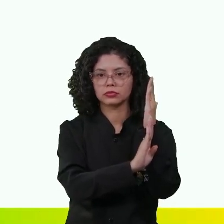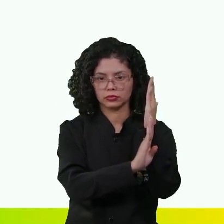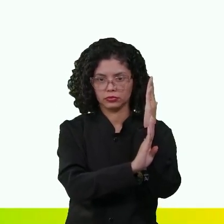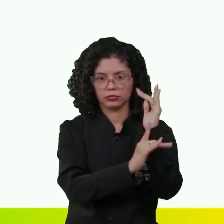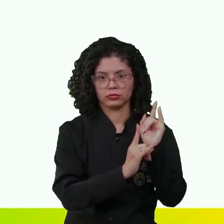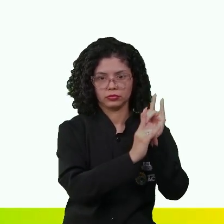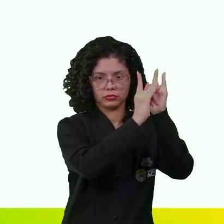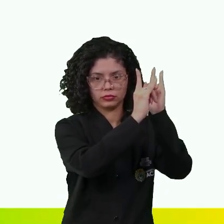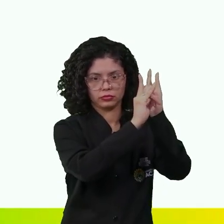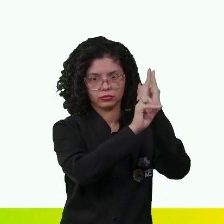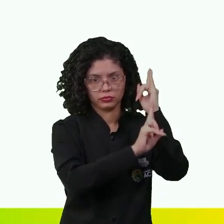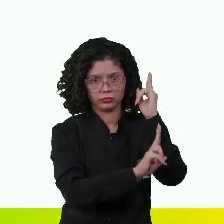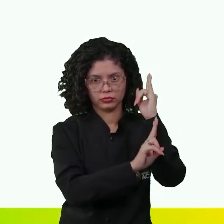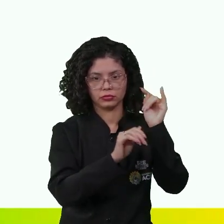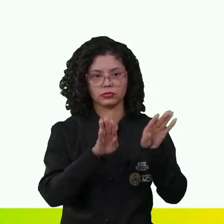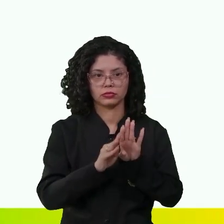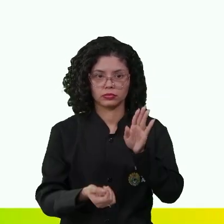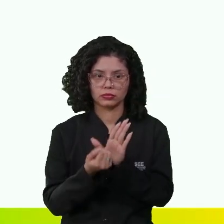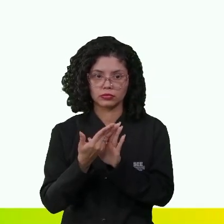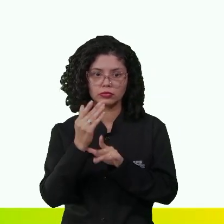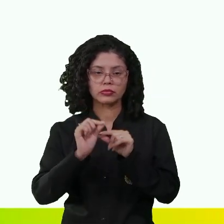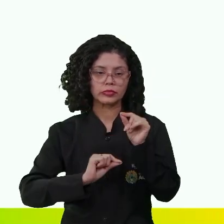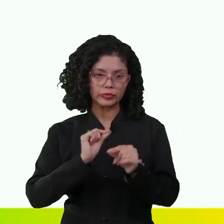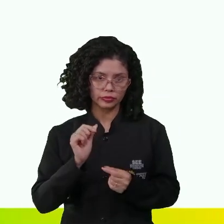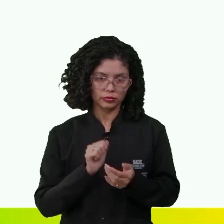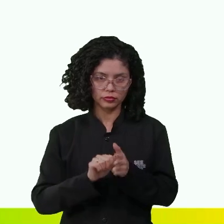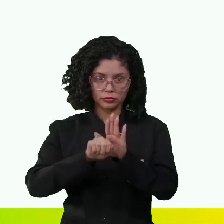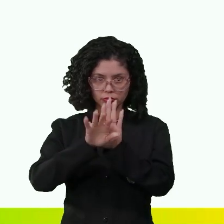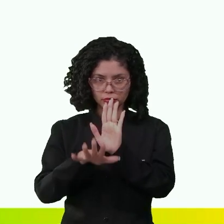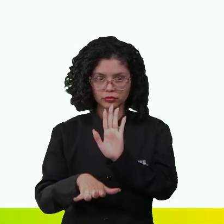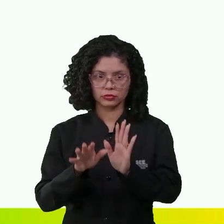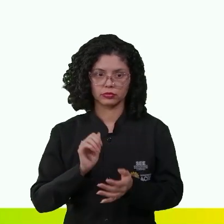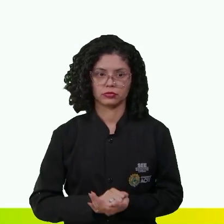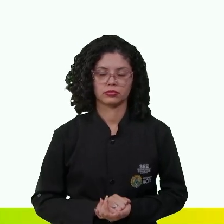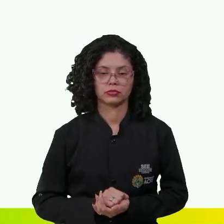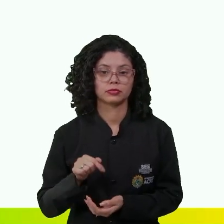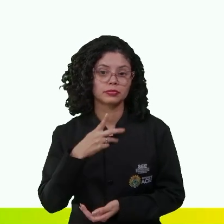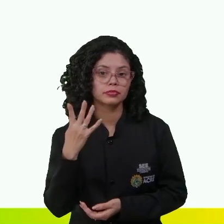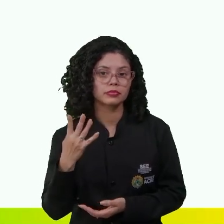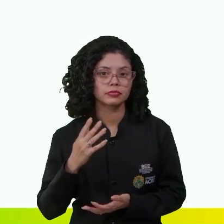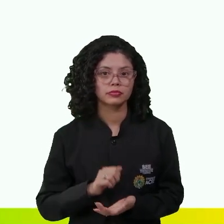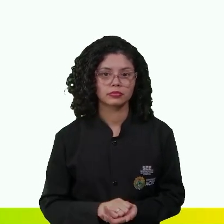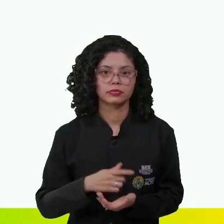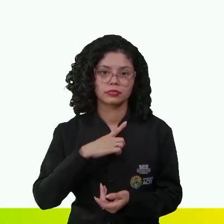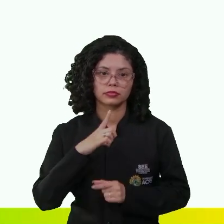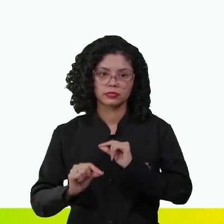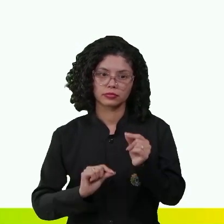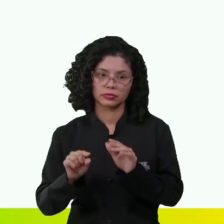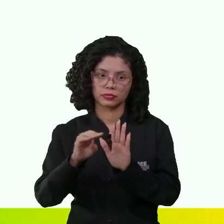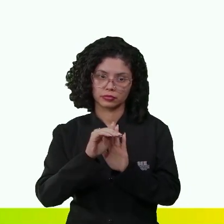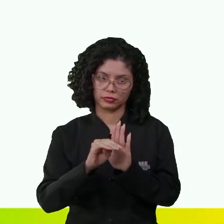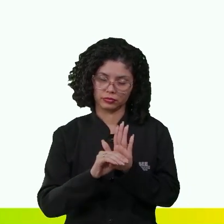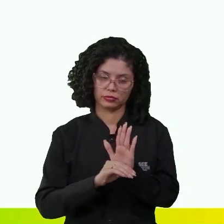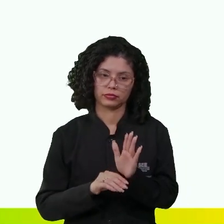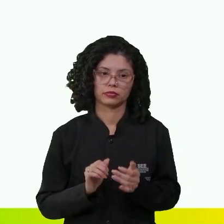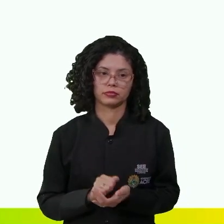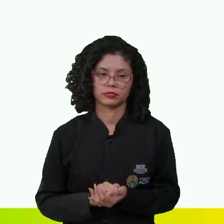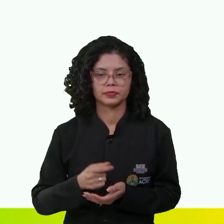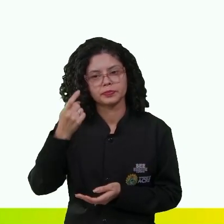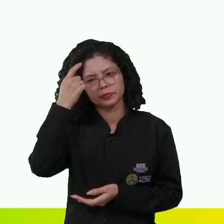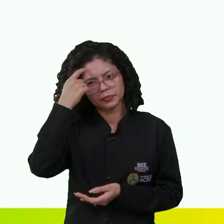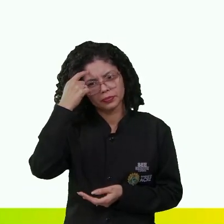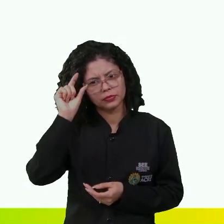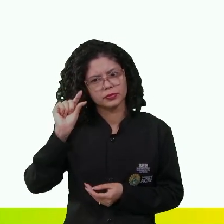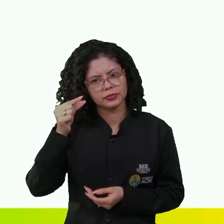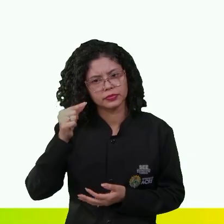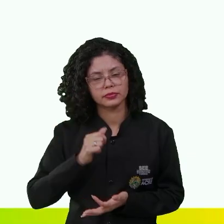lado desse edifício, produz uma sombra de... E aí nós temos aí as alternativas e nós temos que pensar